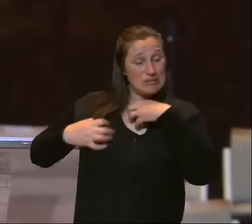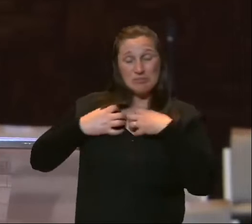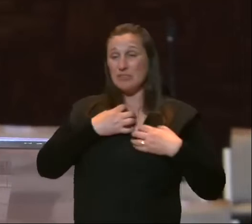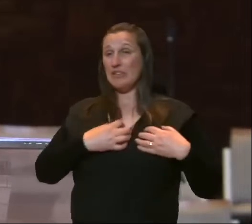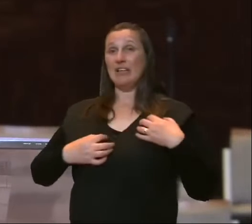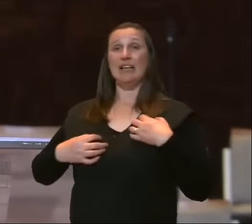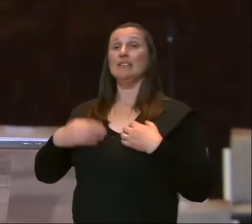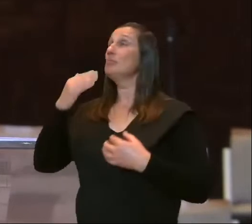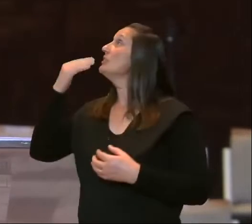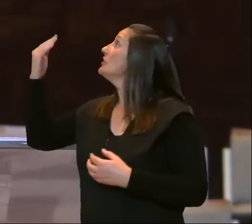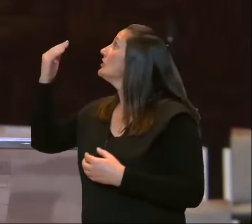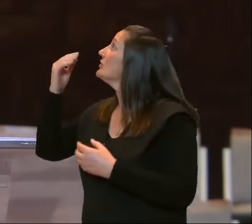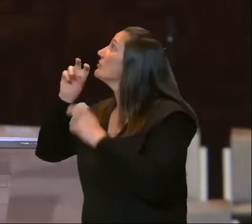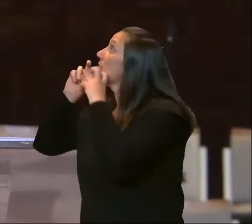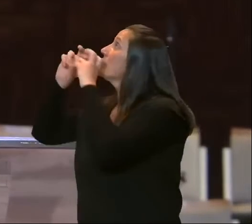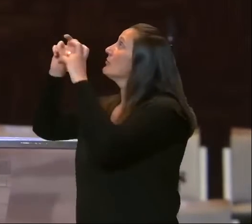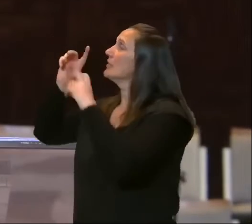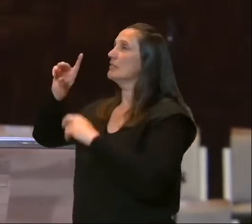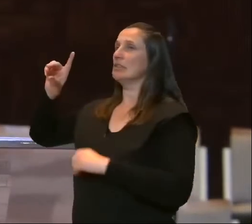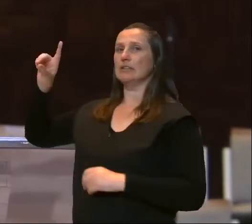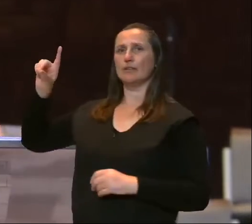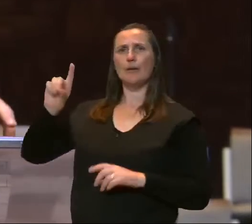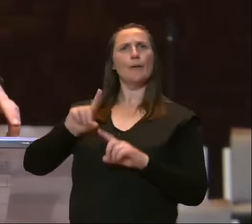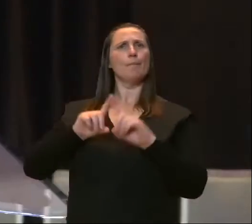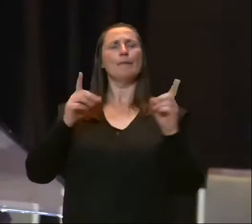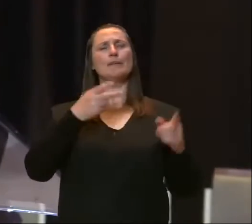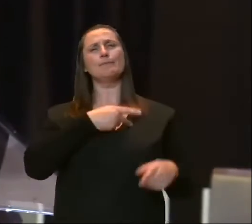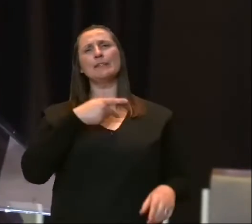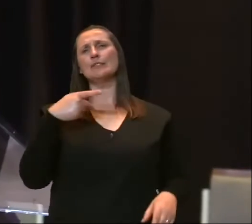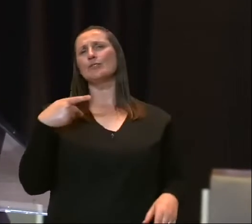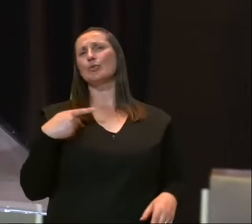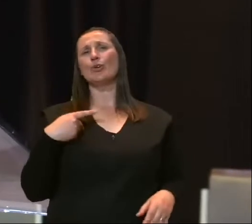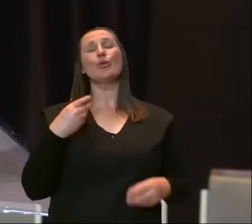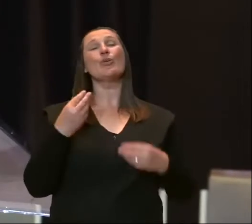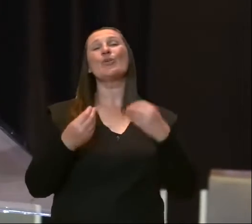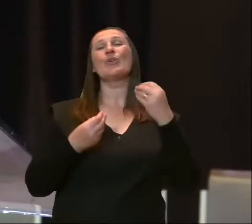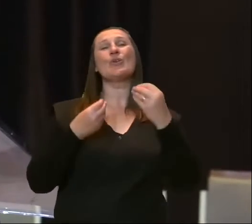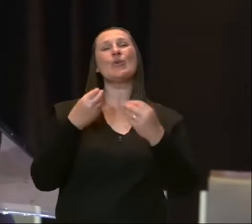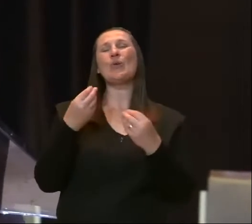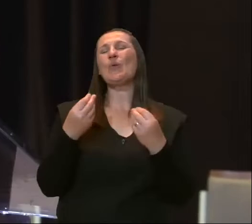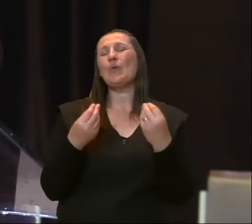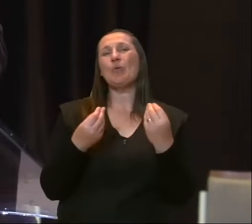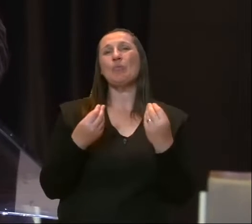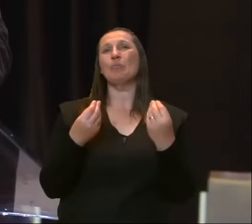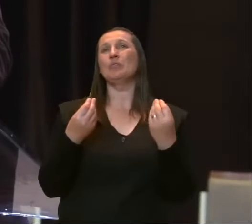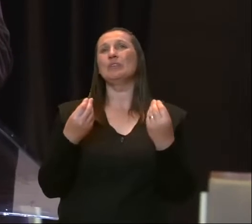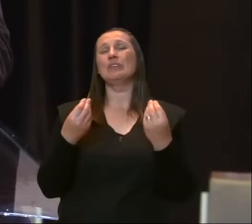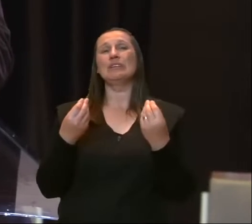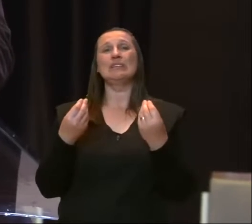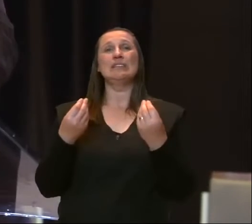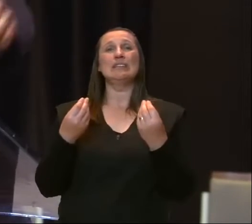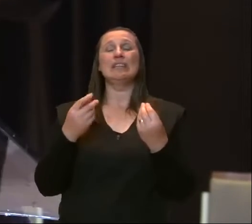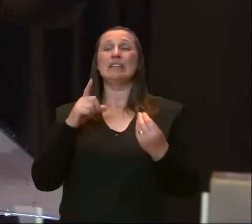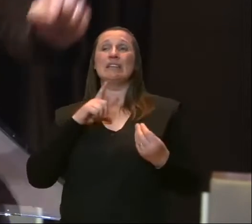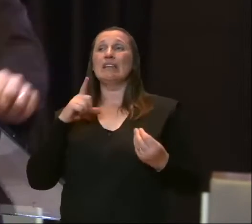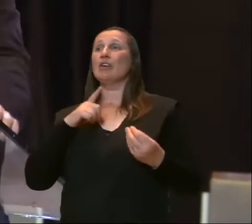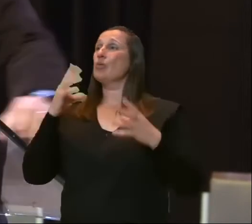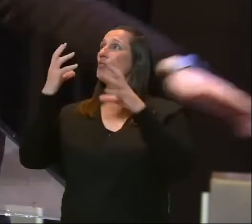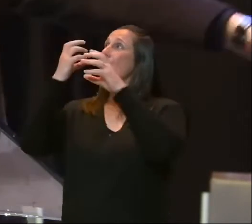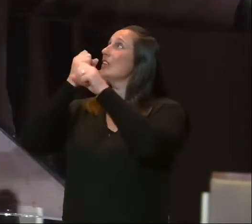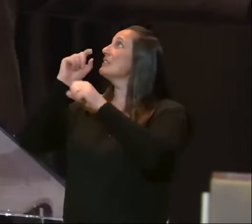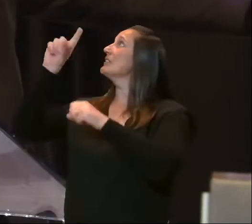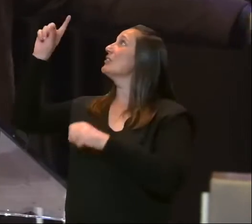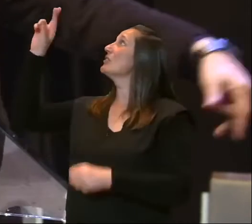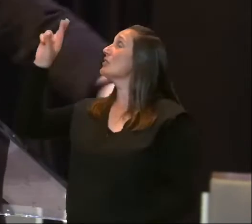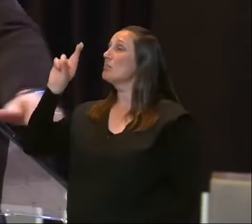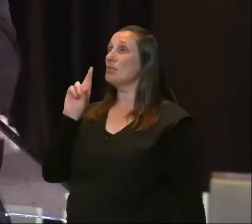Mas pastor, como eu posso clamar com a confiança? O que gera essa confiança? De que Ele vai me responder,